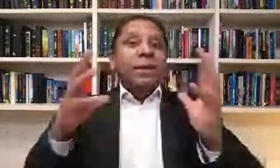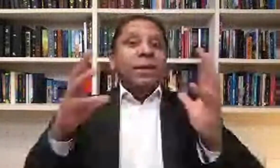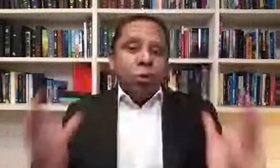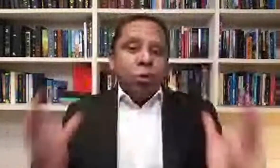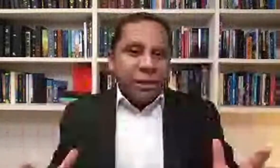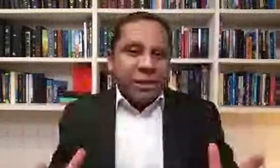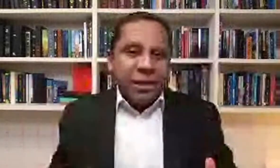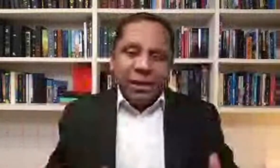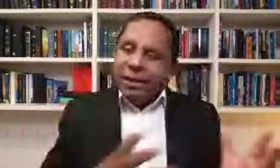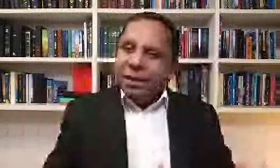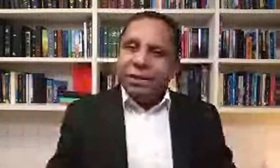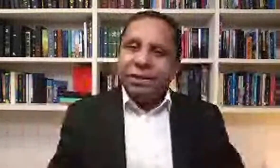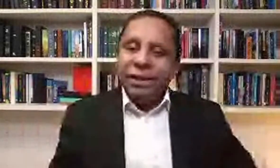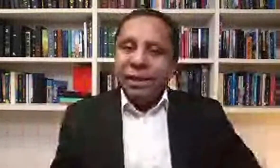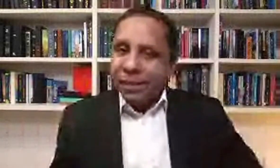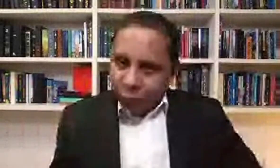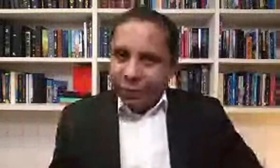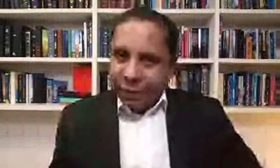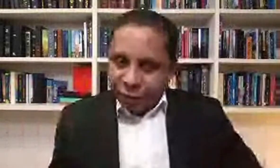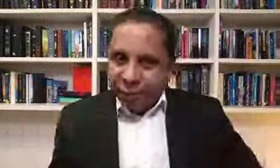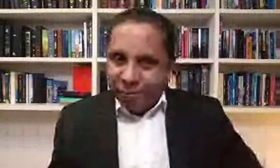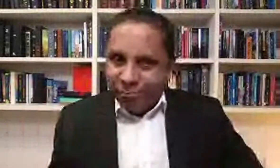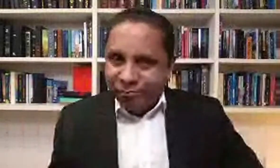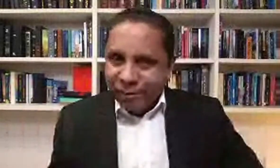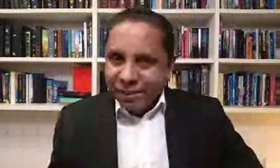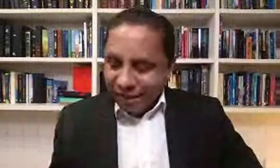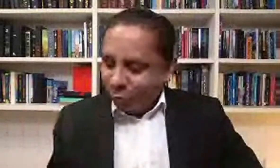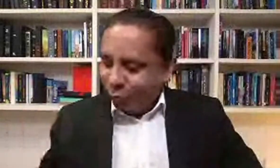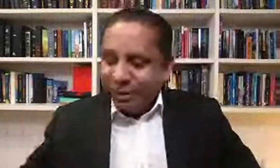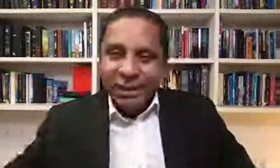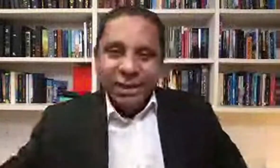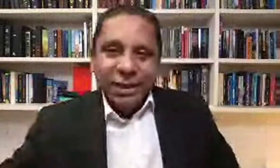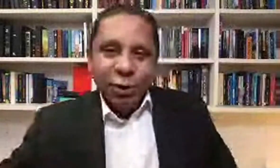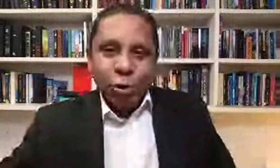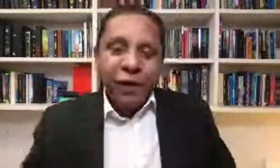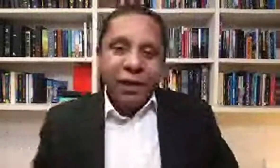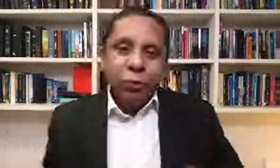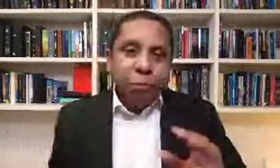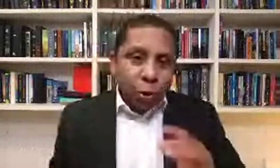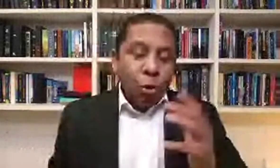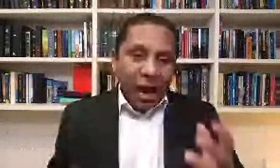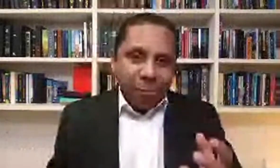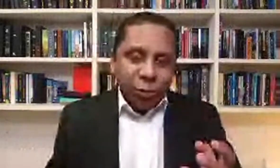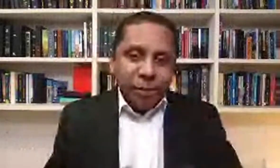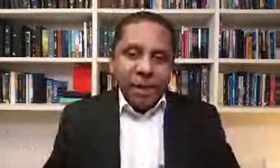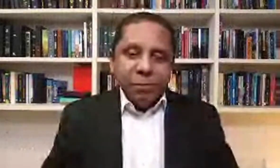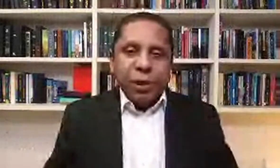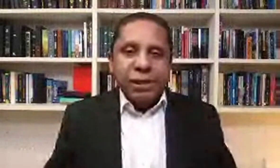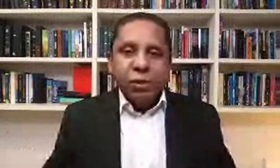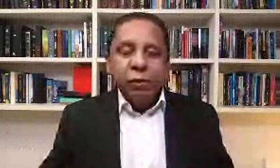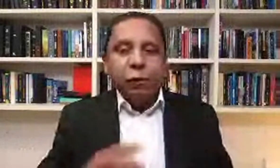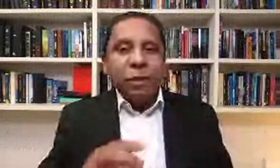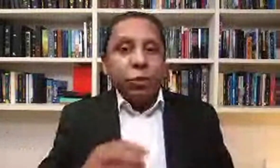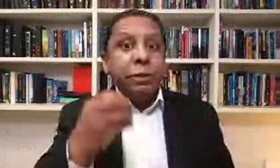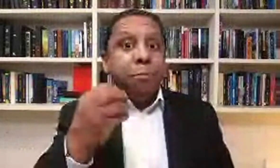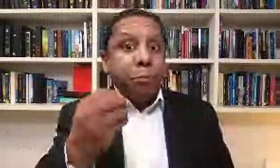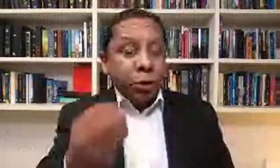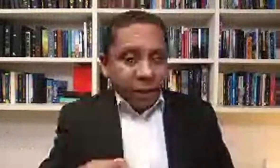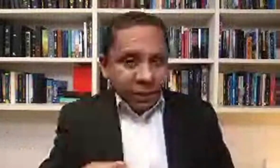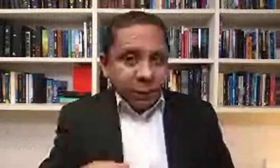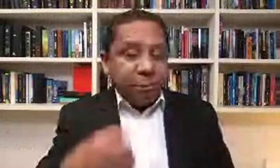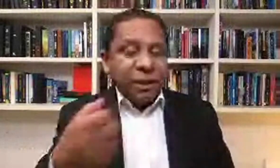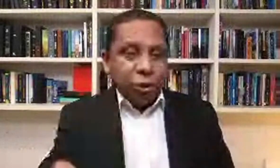começam a entender coisas que antes eles não entendiam. Certo? Eu estou falando um pouco rápido, porque são